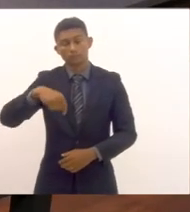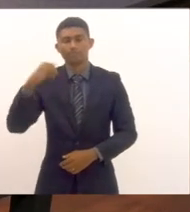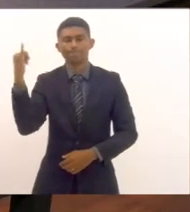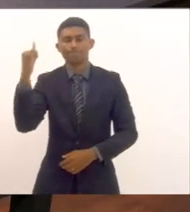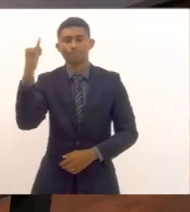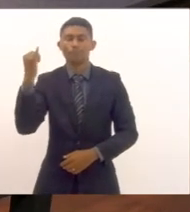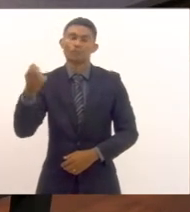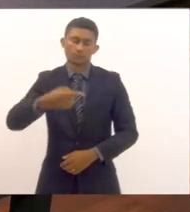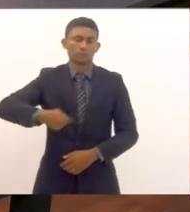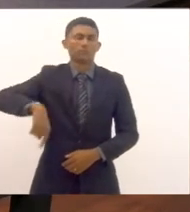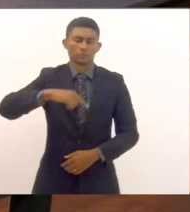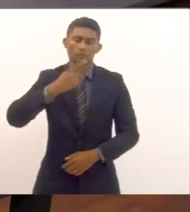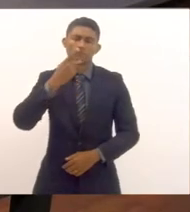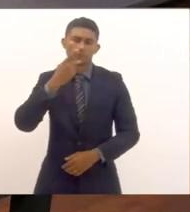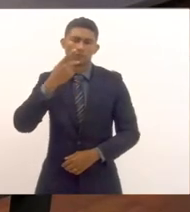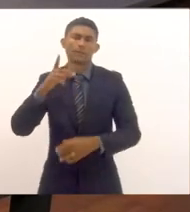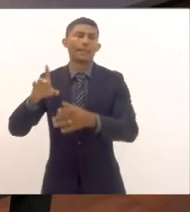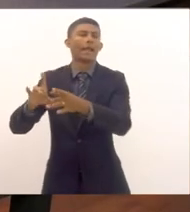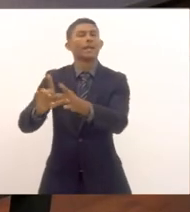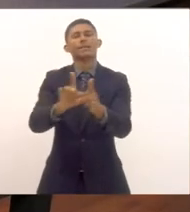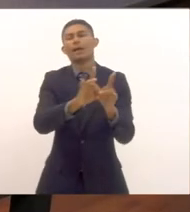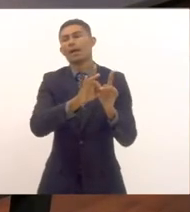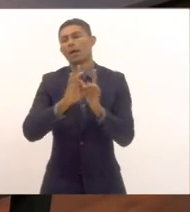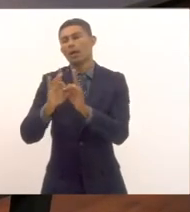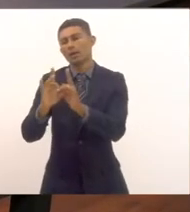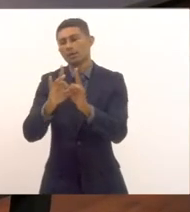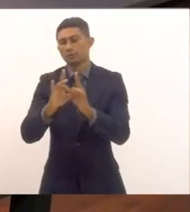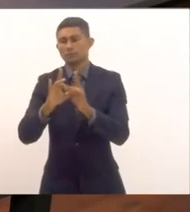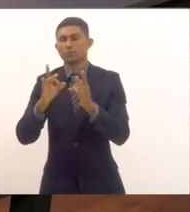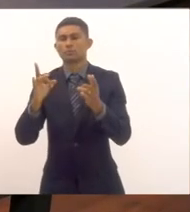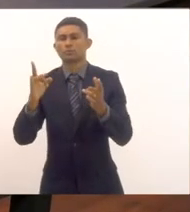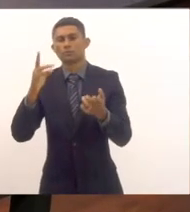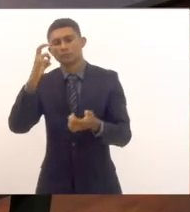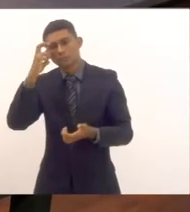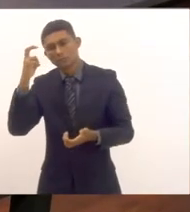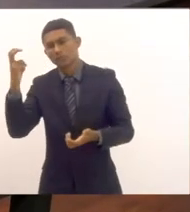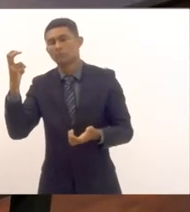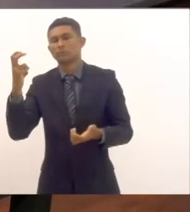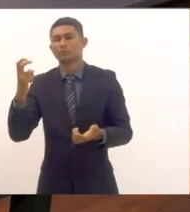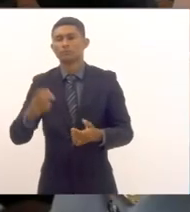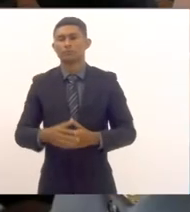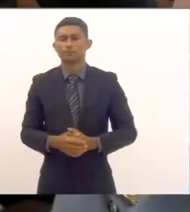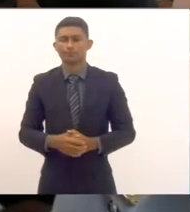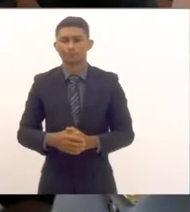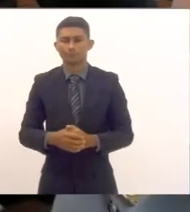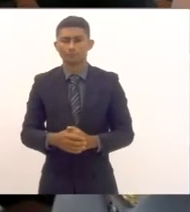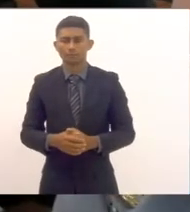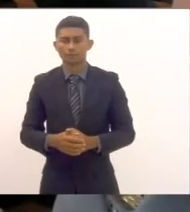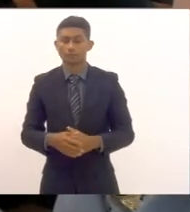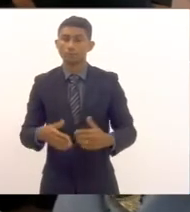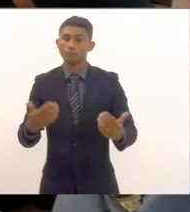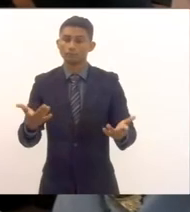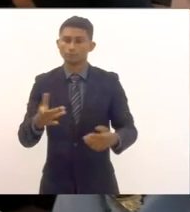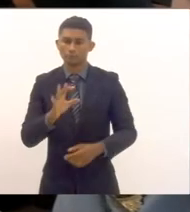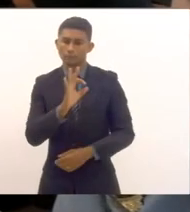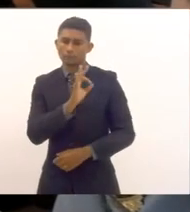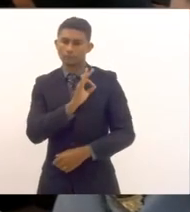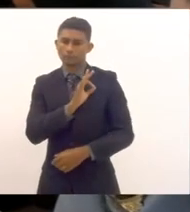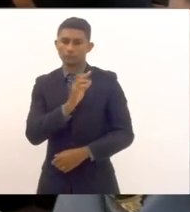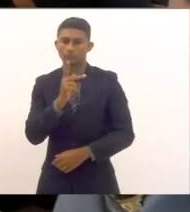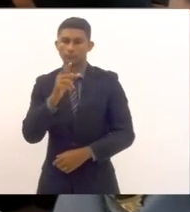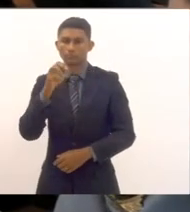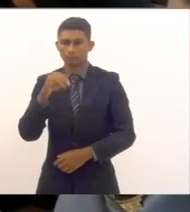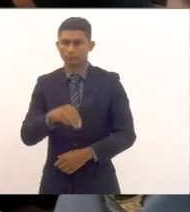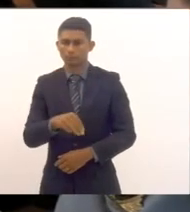integração e inteligência e melhor prestação de serviço então se por parte da Polícia Militar